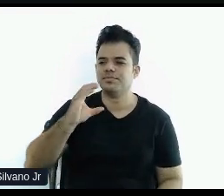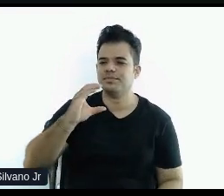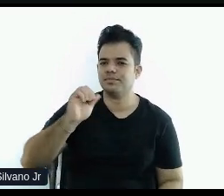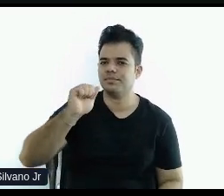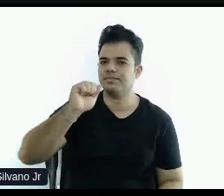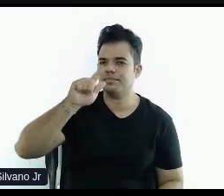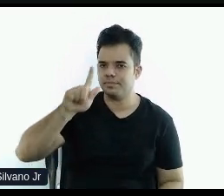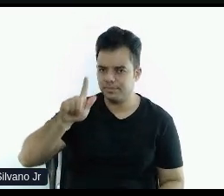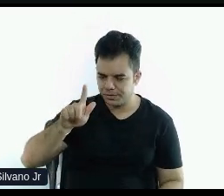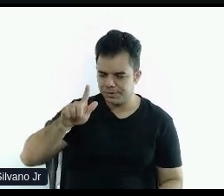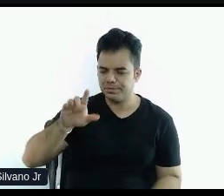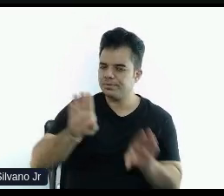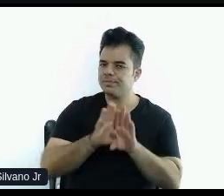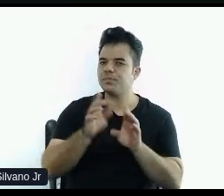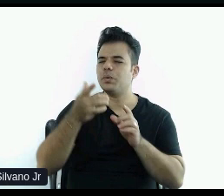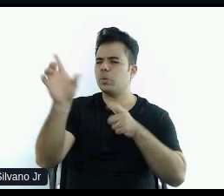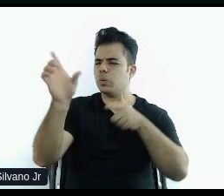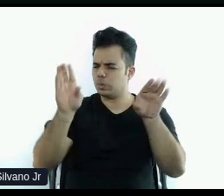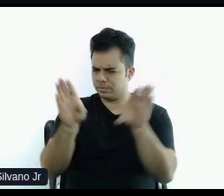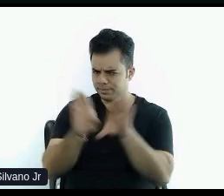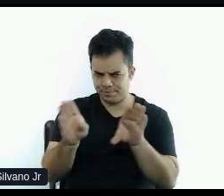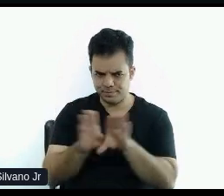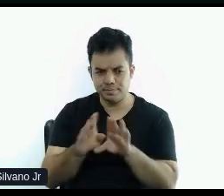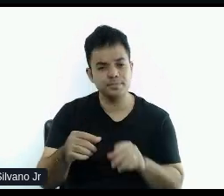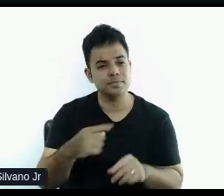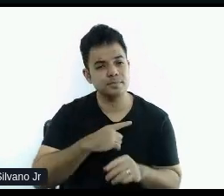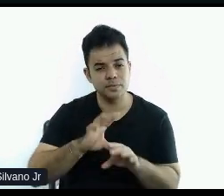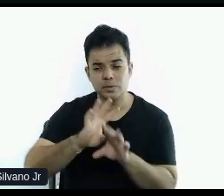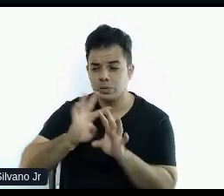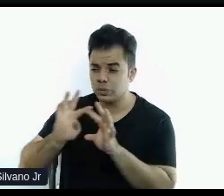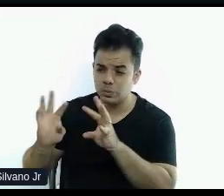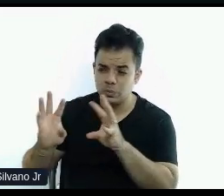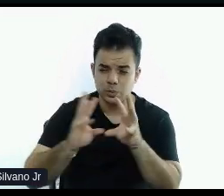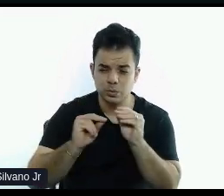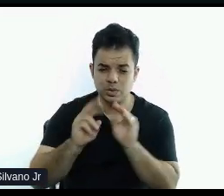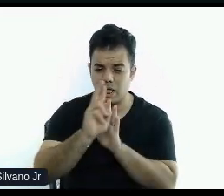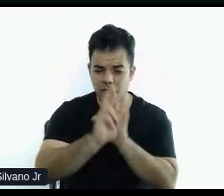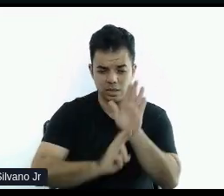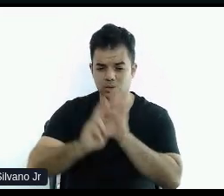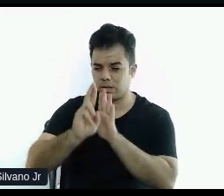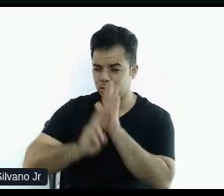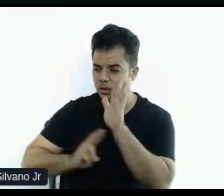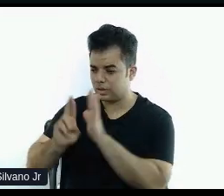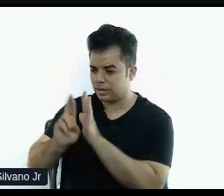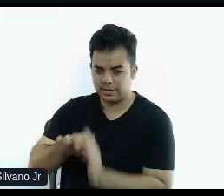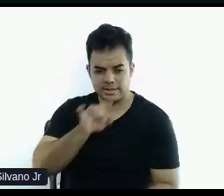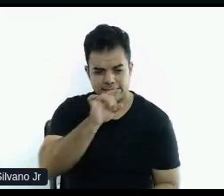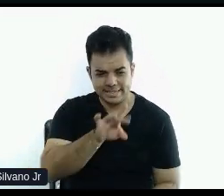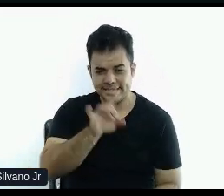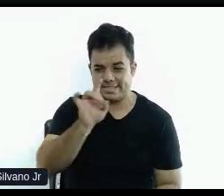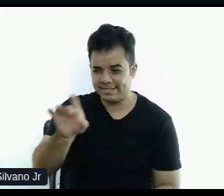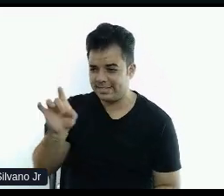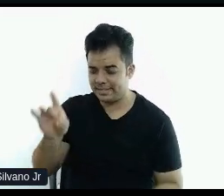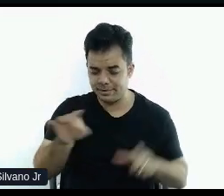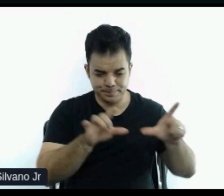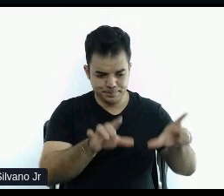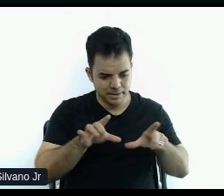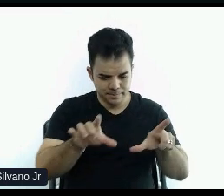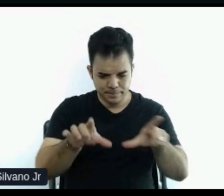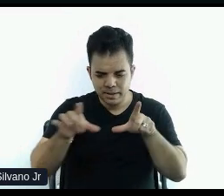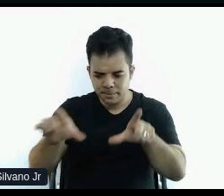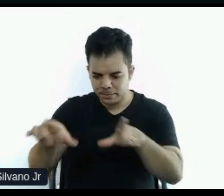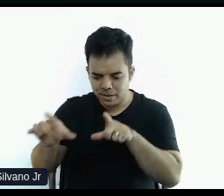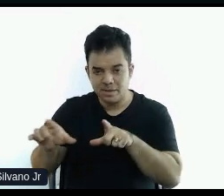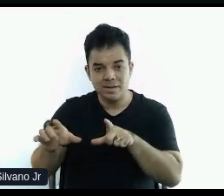também, e aí a gente tem um conjunto de relatórios de cada uma dessas validações. E a gente chega na